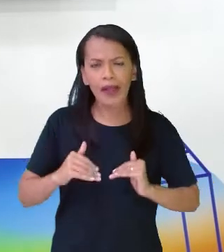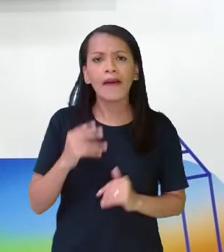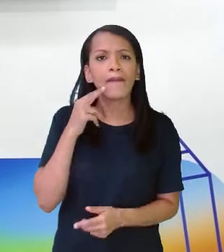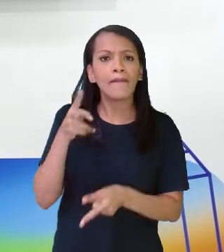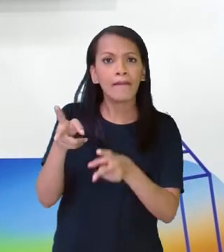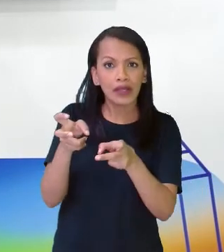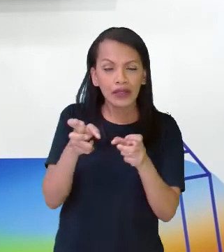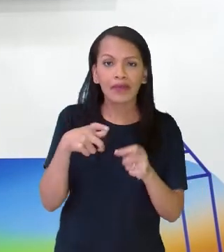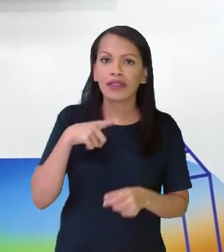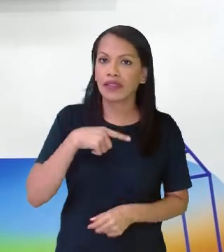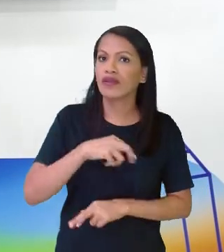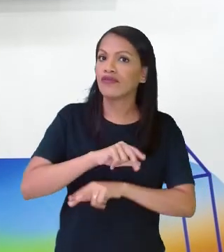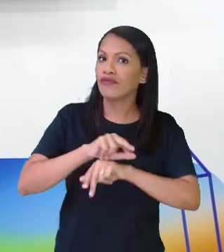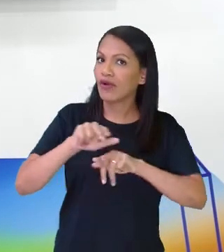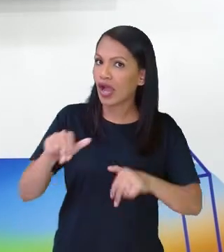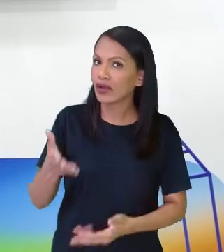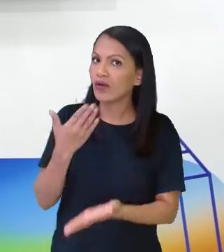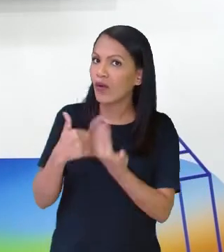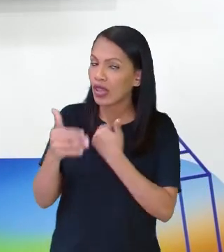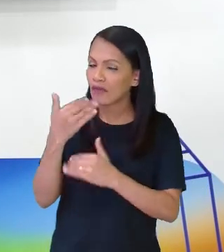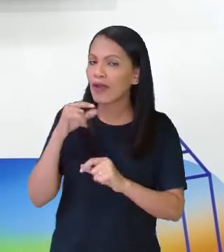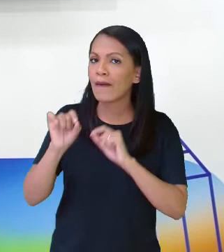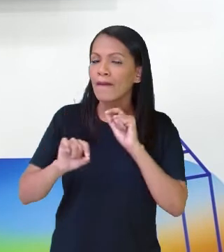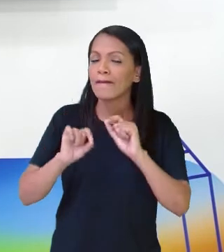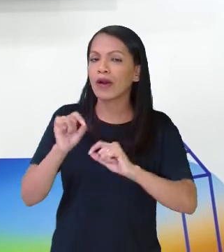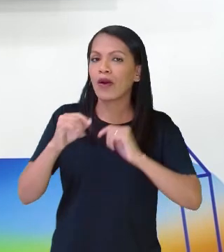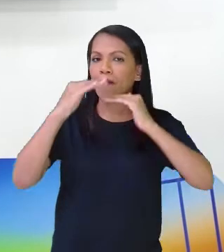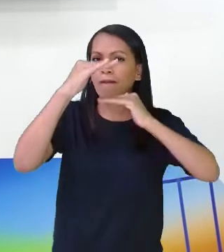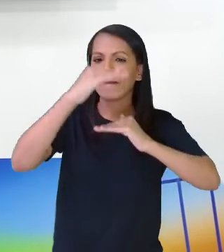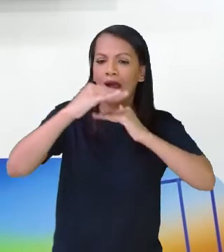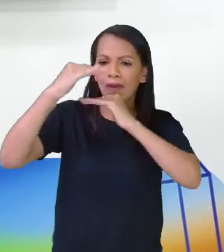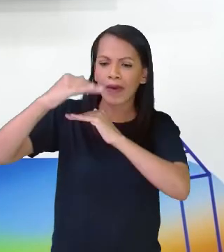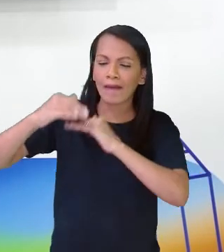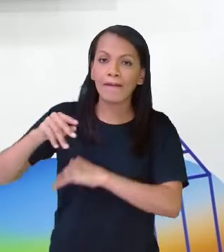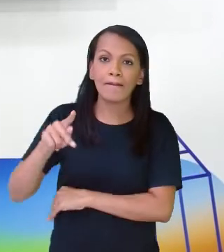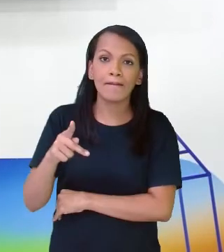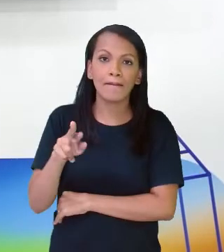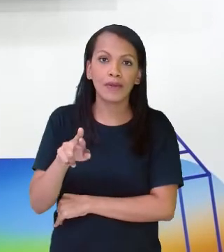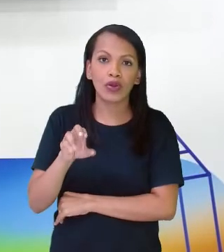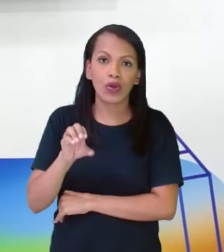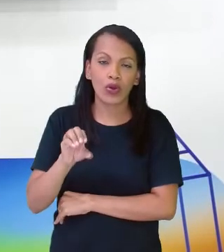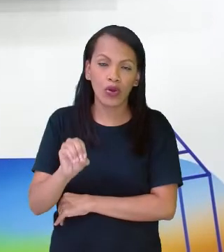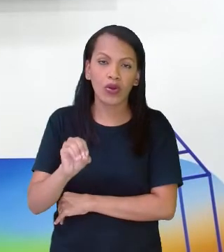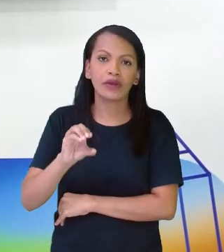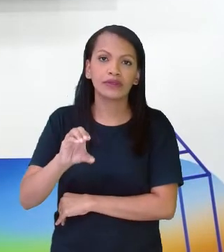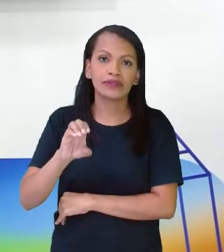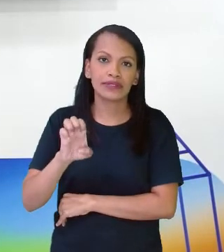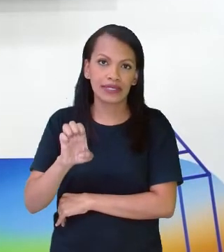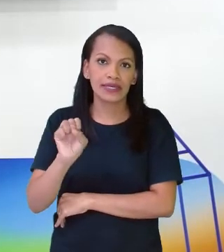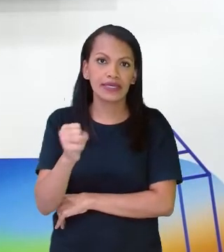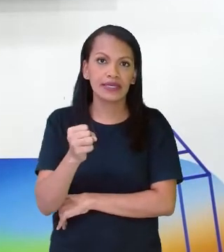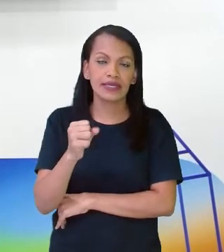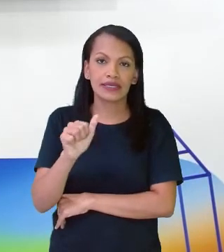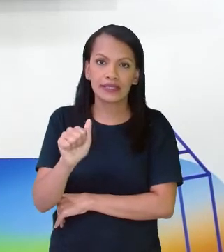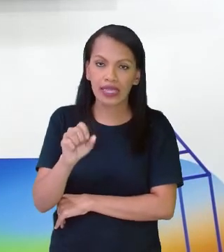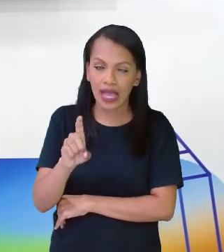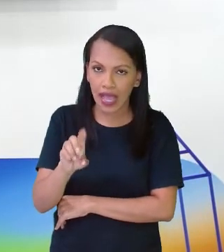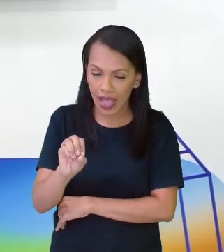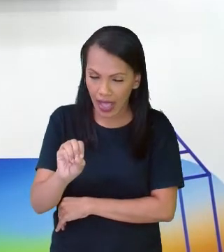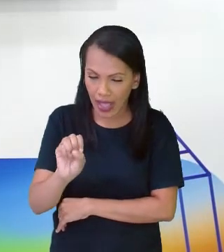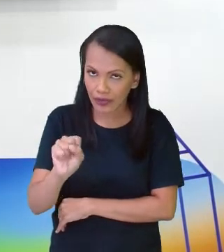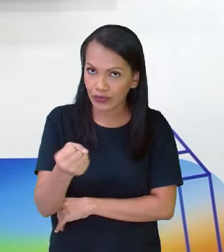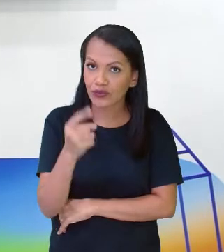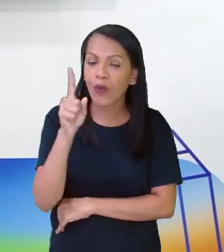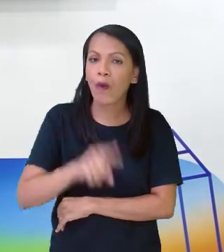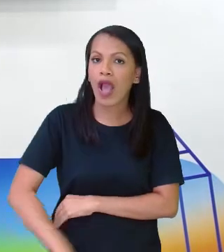temos muito mais alimentos processados do que os naturais. Mas eu te pergunto, você